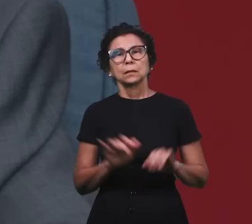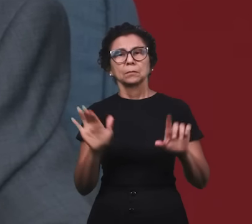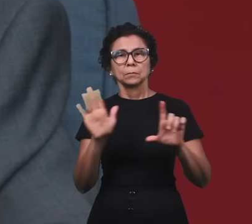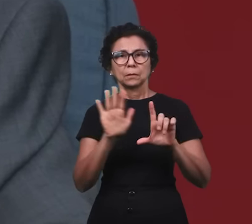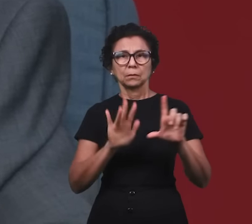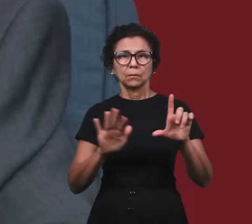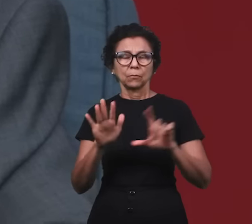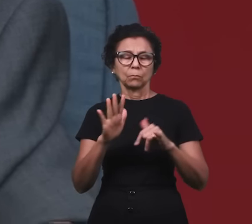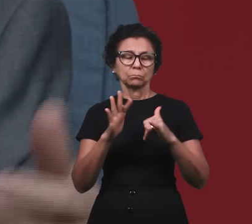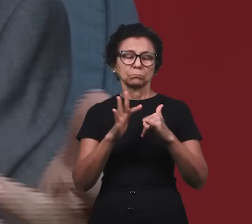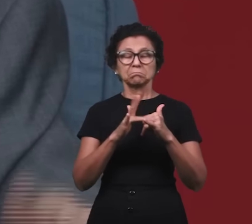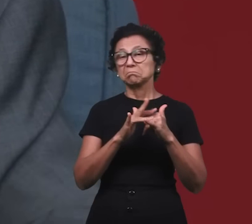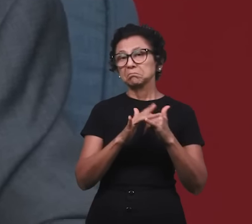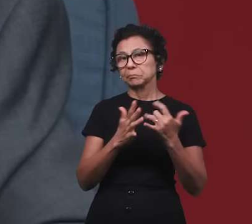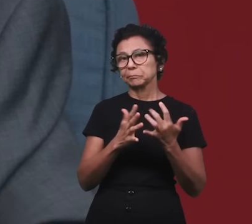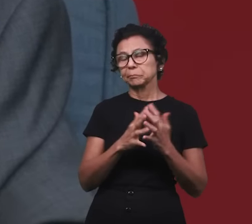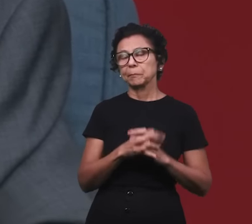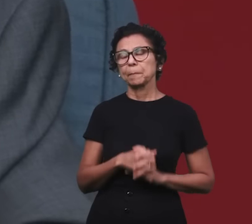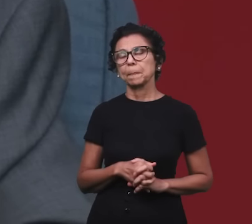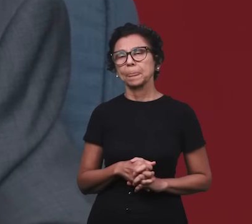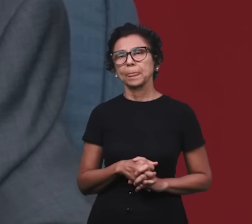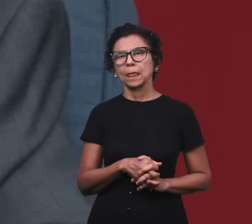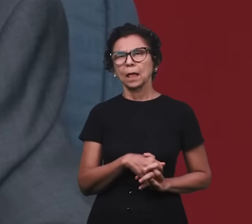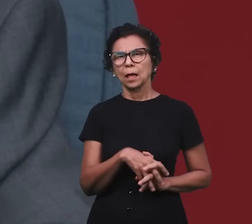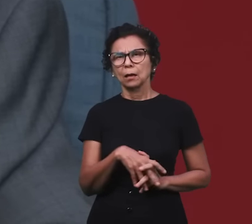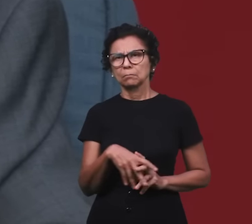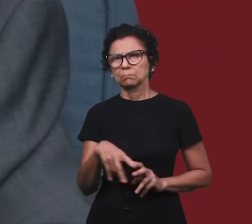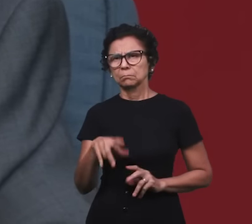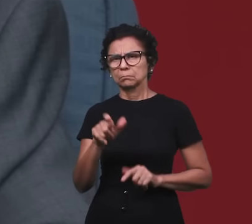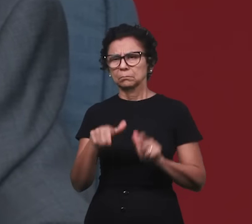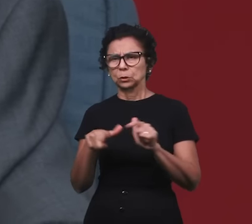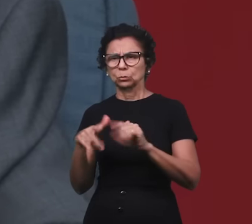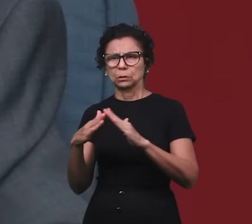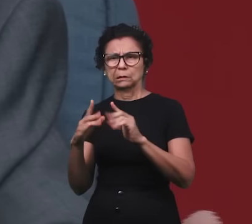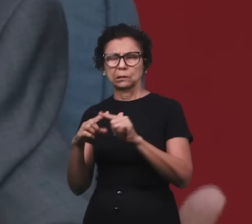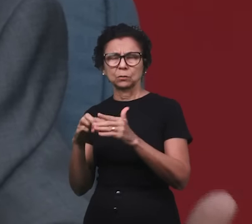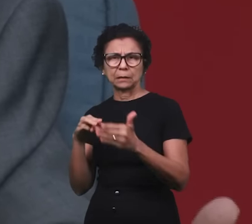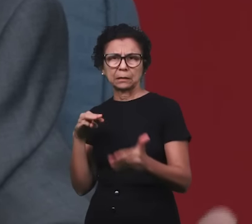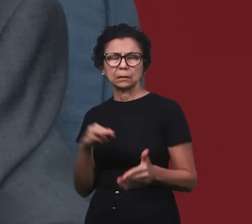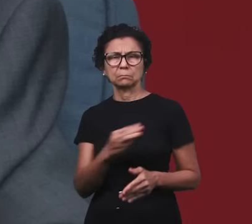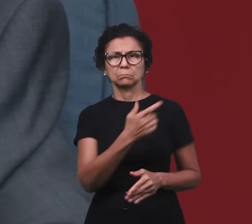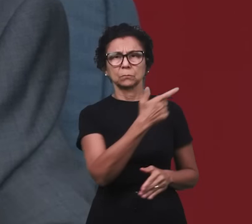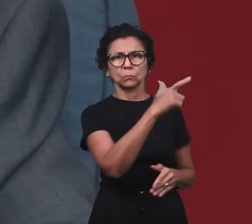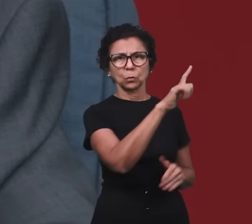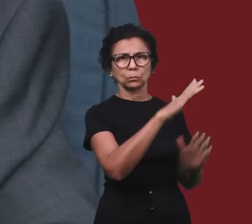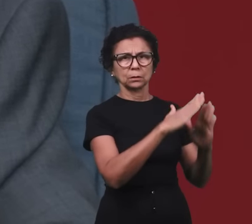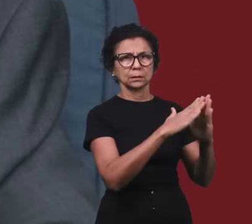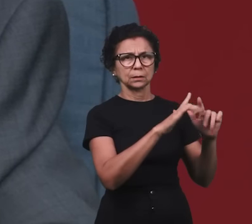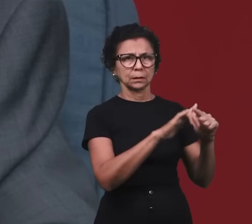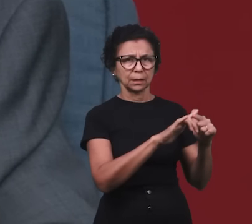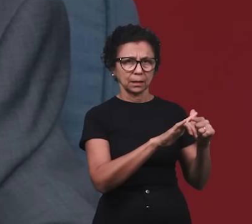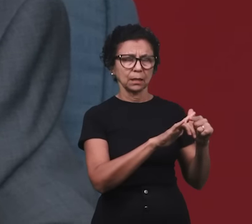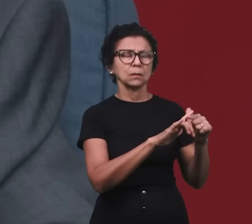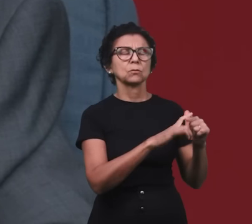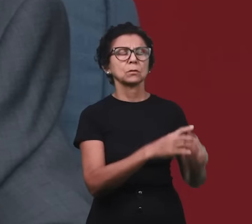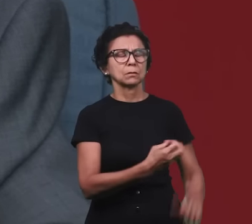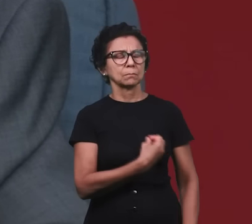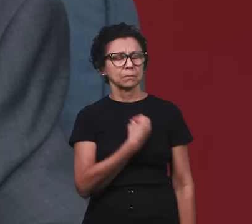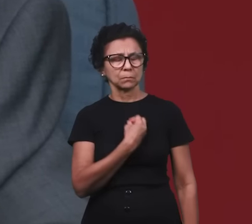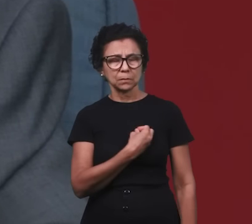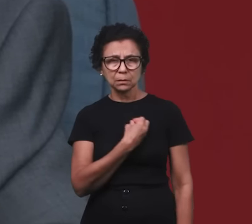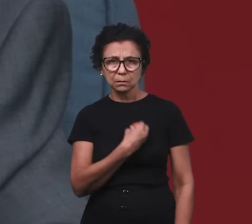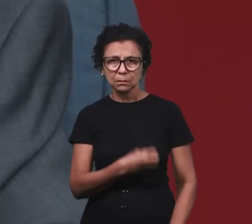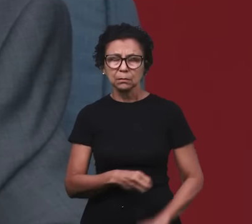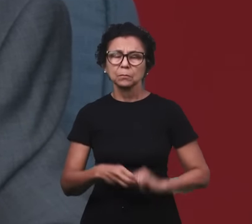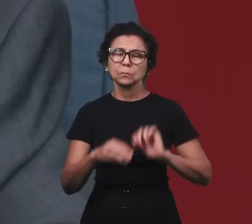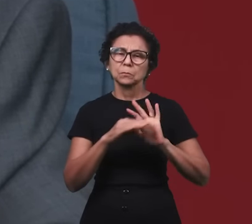YouTube. Irmãos nossos da Igreja Cristã Maranata, irmãos nossos de outras igrejas que participam